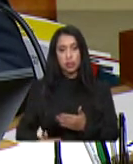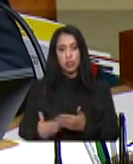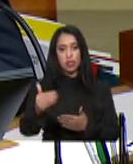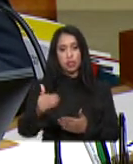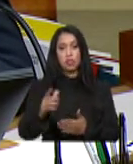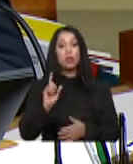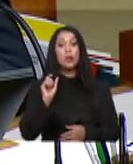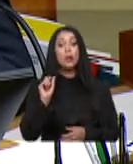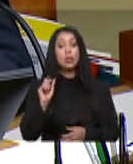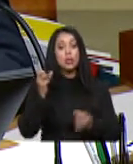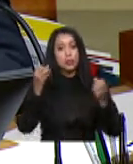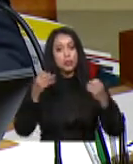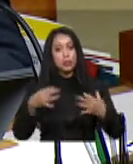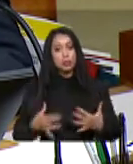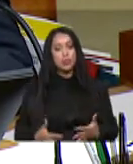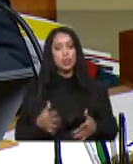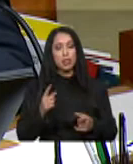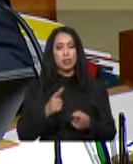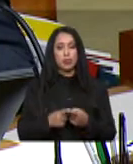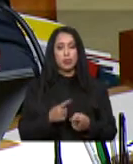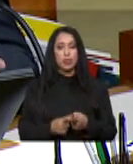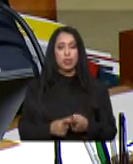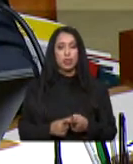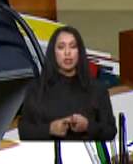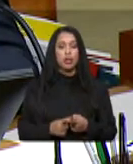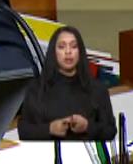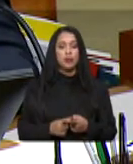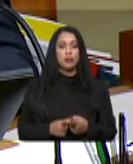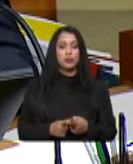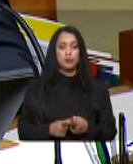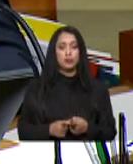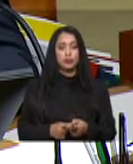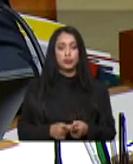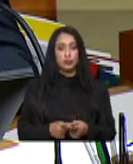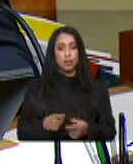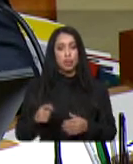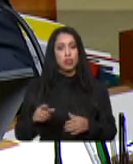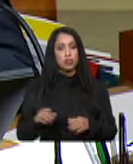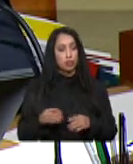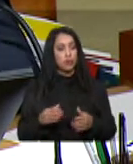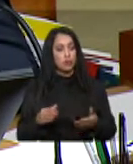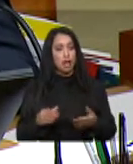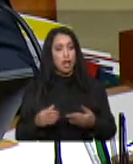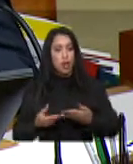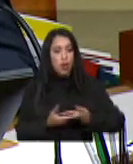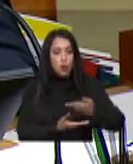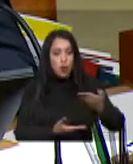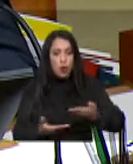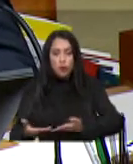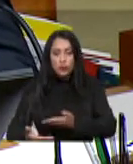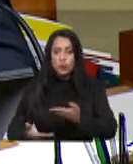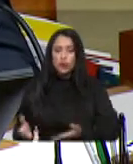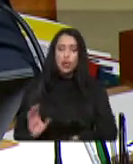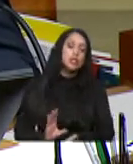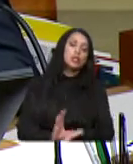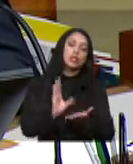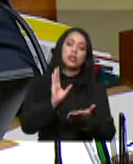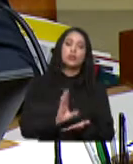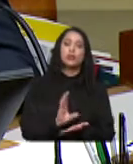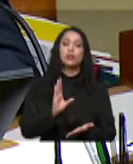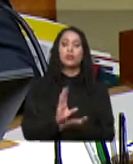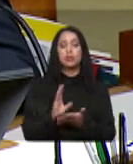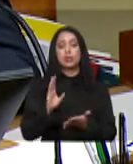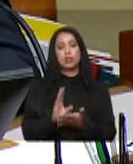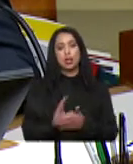nunc, o fato é que nós tivemos a convivência desse conselho, certamente adotando deliberações no